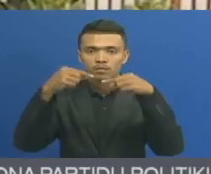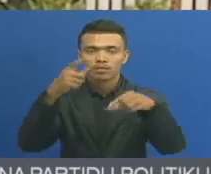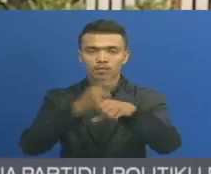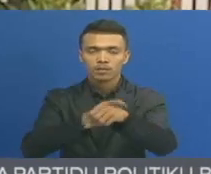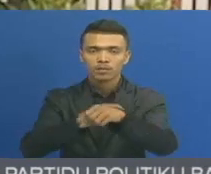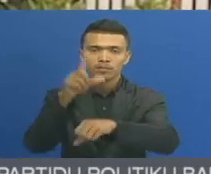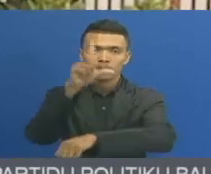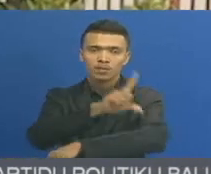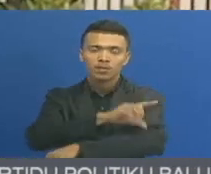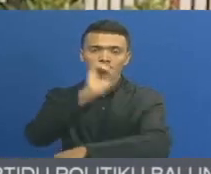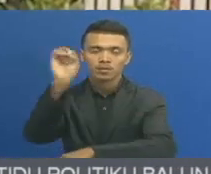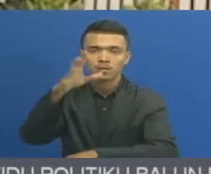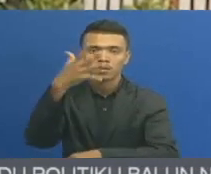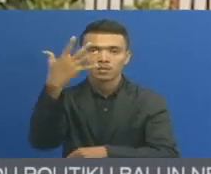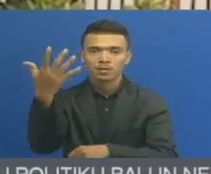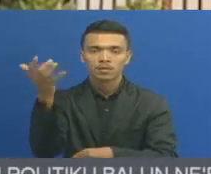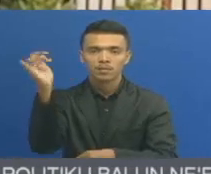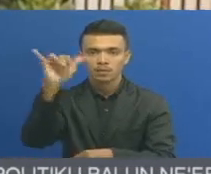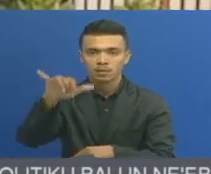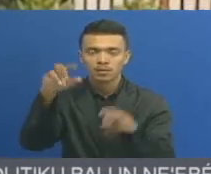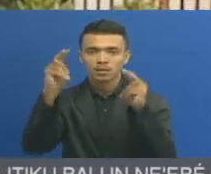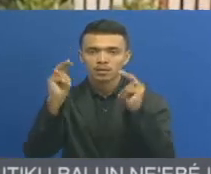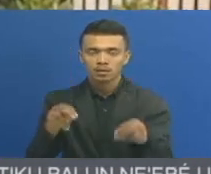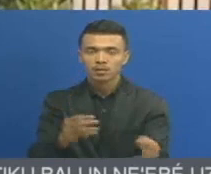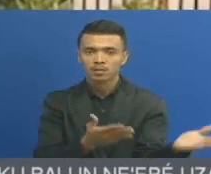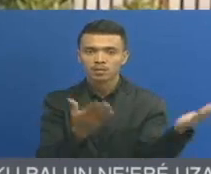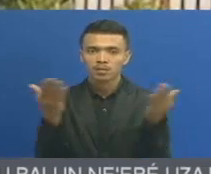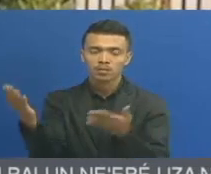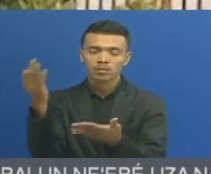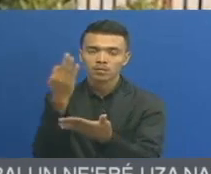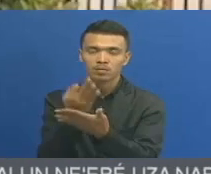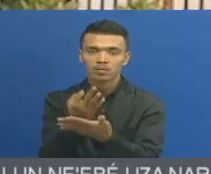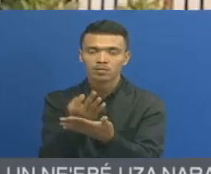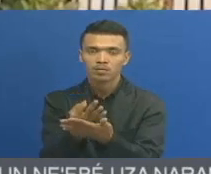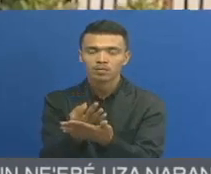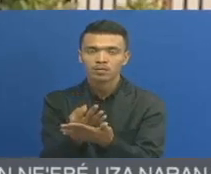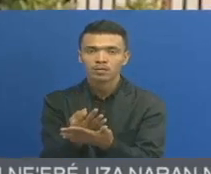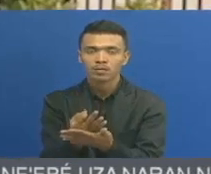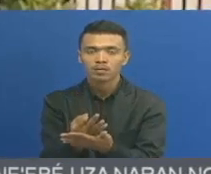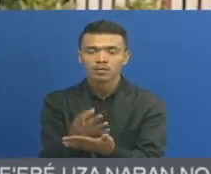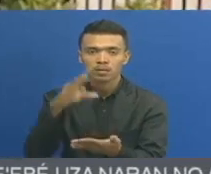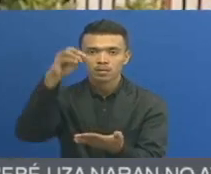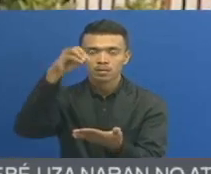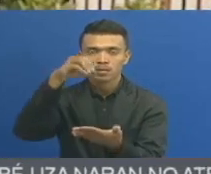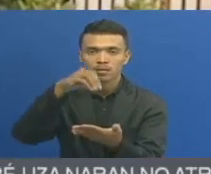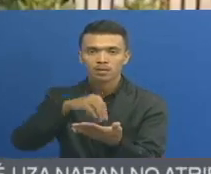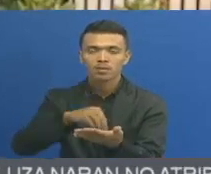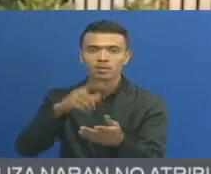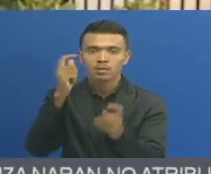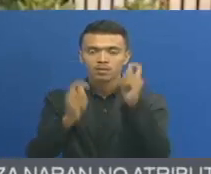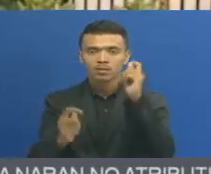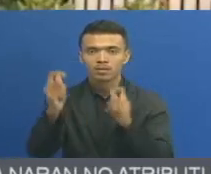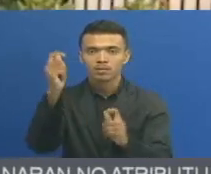Lourenço Anulo Resinima Nialaran, será tem que gore coação garantia, né? Tau iha tribunal,